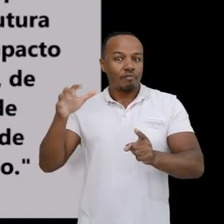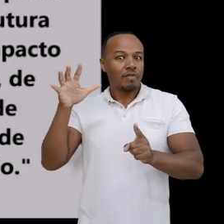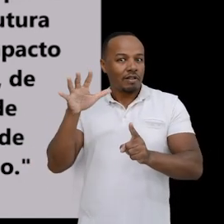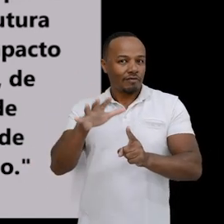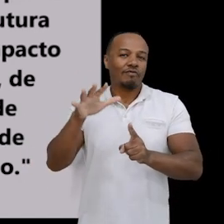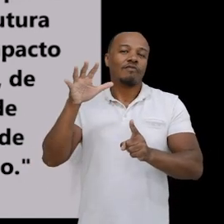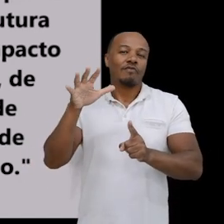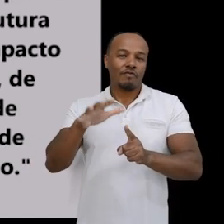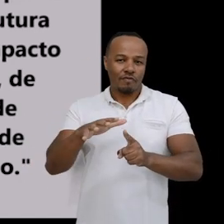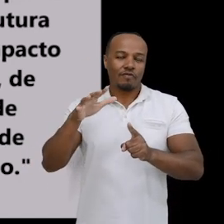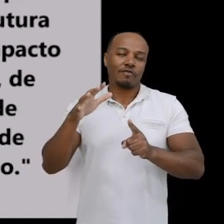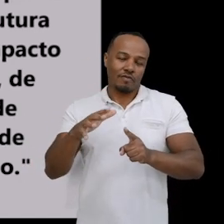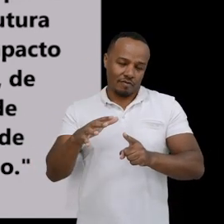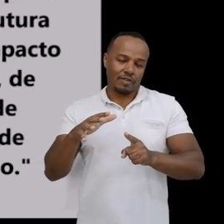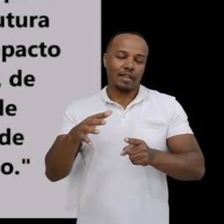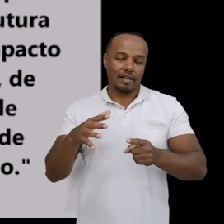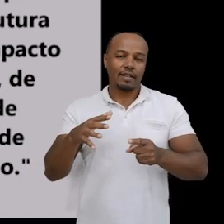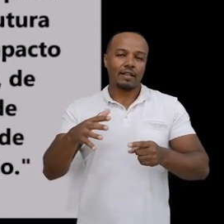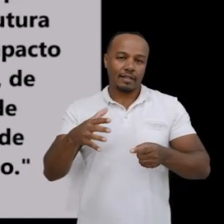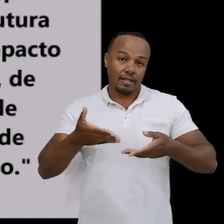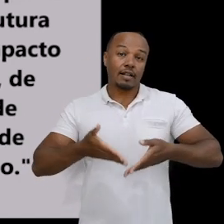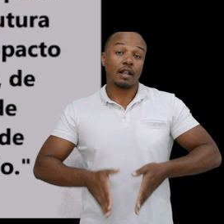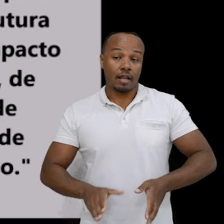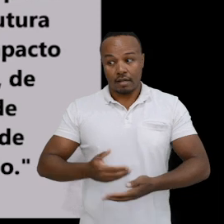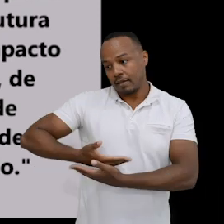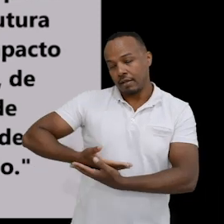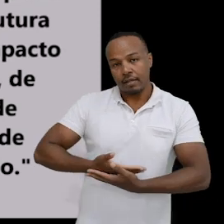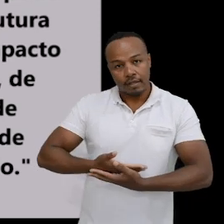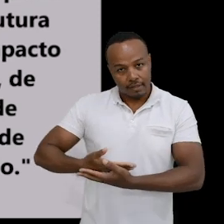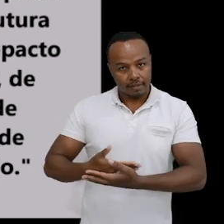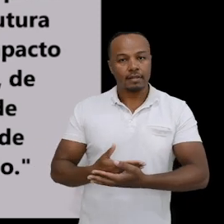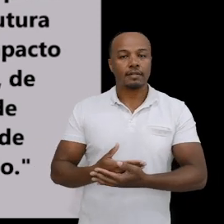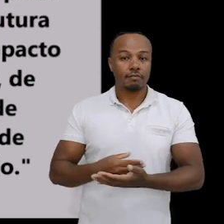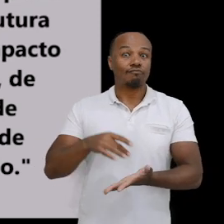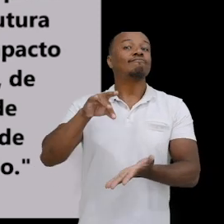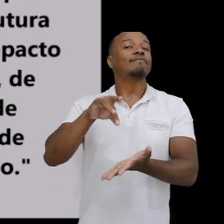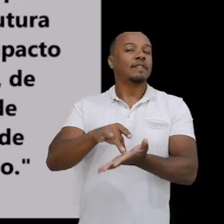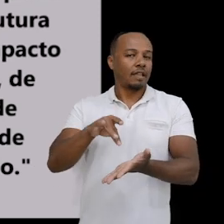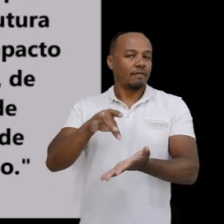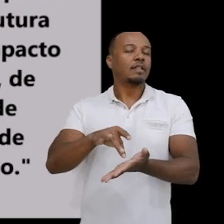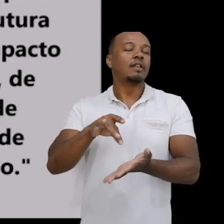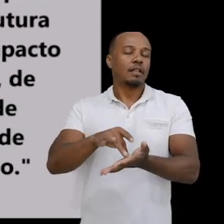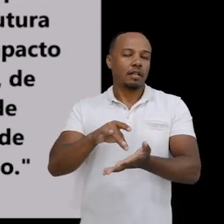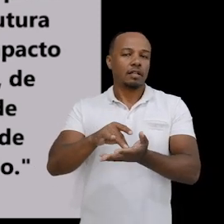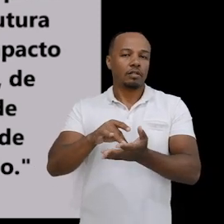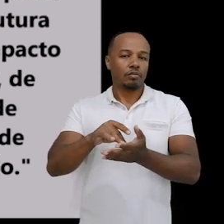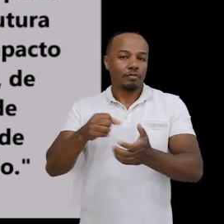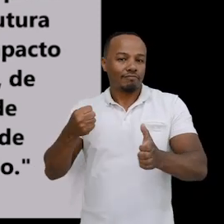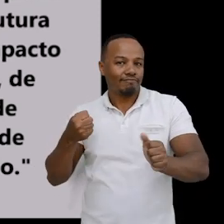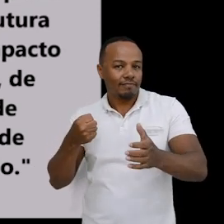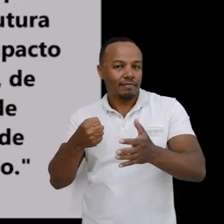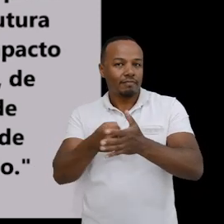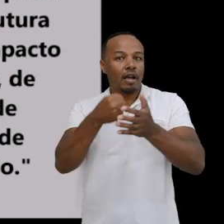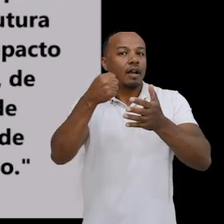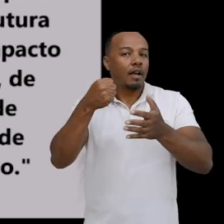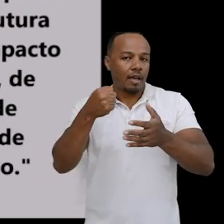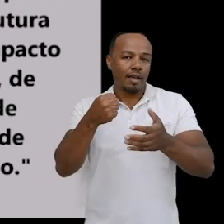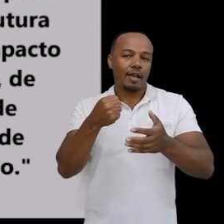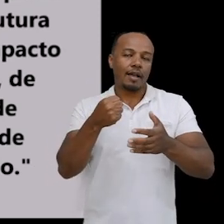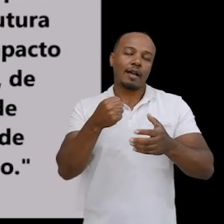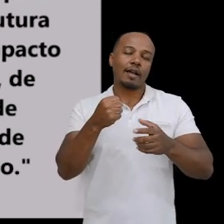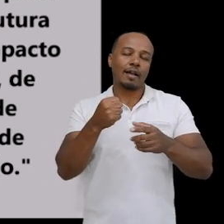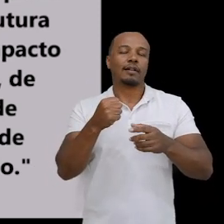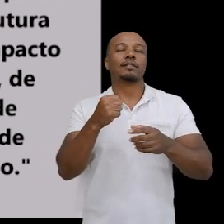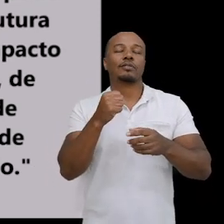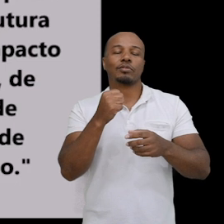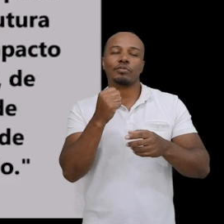sobre o feto e a futura criança. Há evidências consideráveis do impacto negativo do consumo